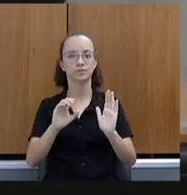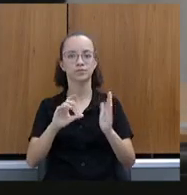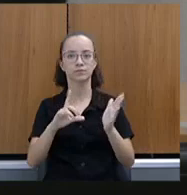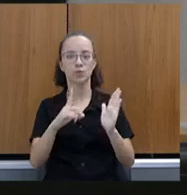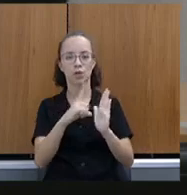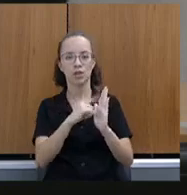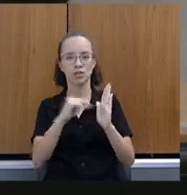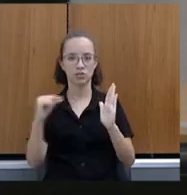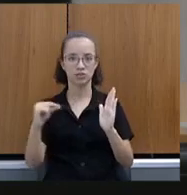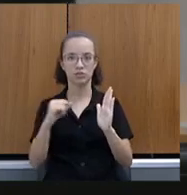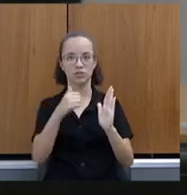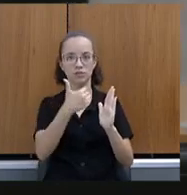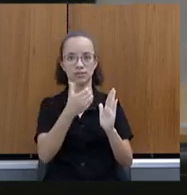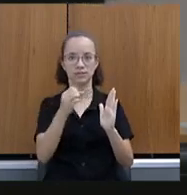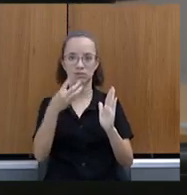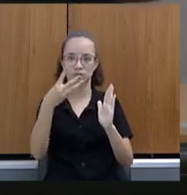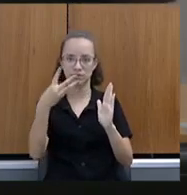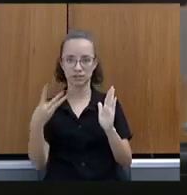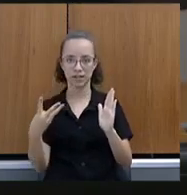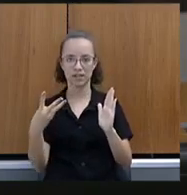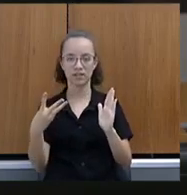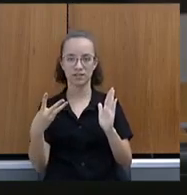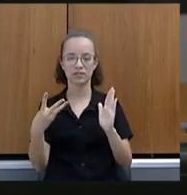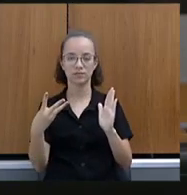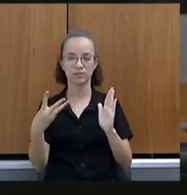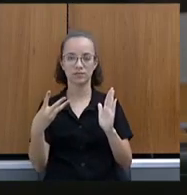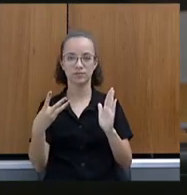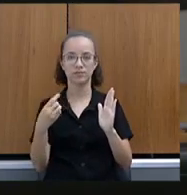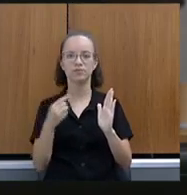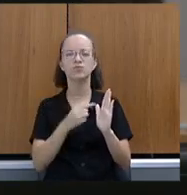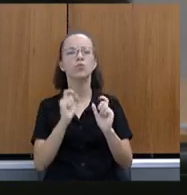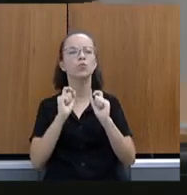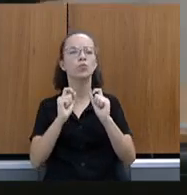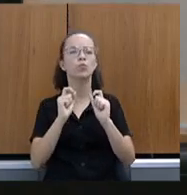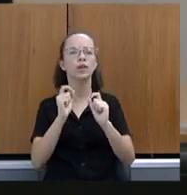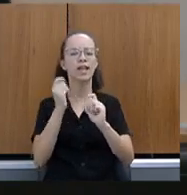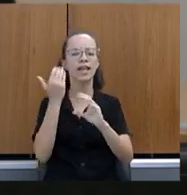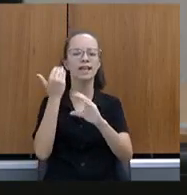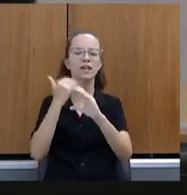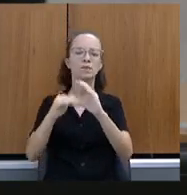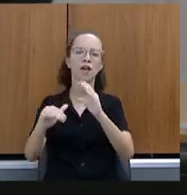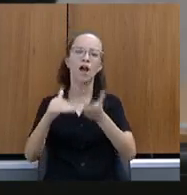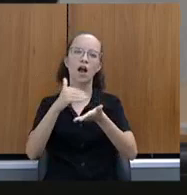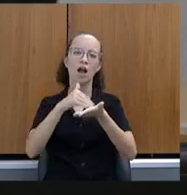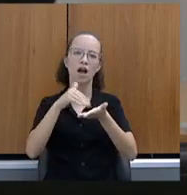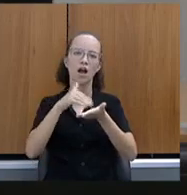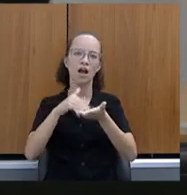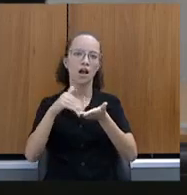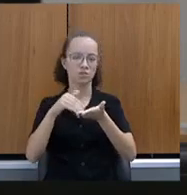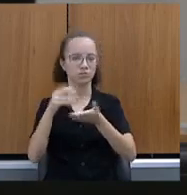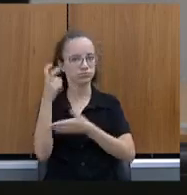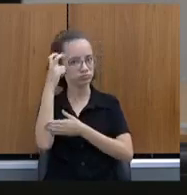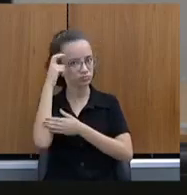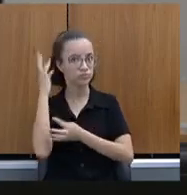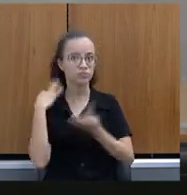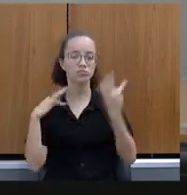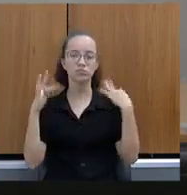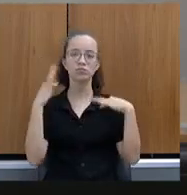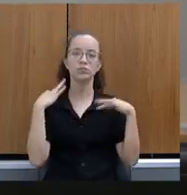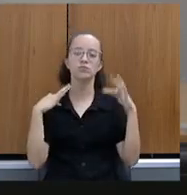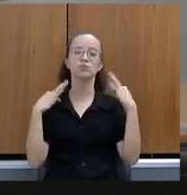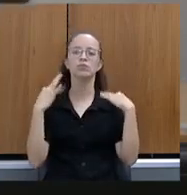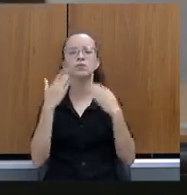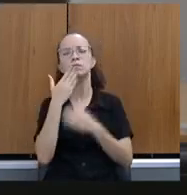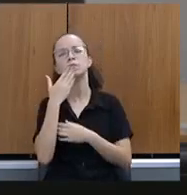103 para a terceira da linha a do regimento interno que seja encaminhado a Secretaria de Estado de cultura e turismo se cute